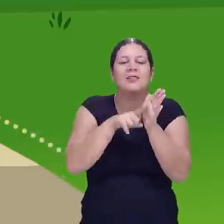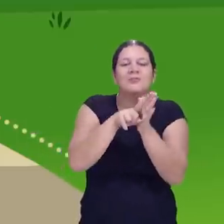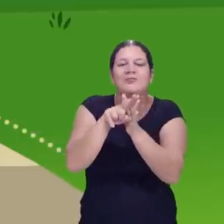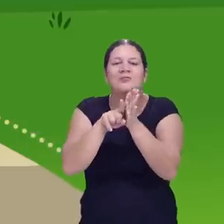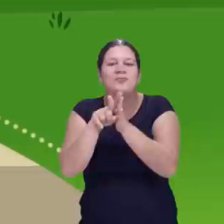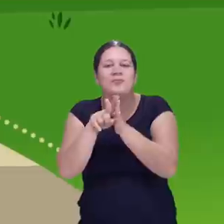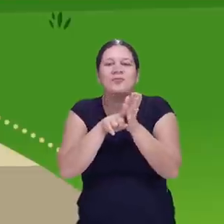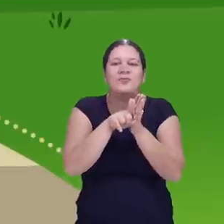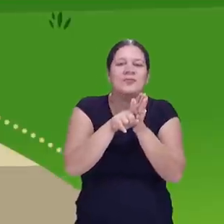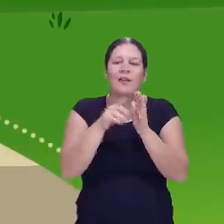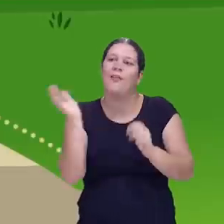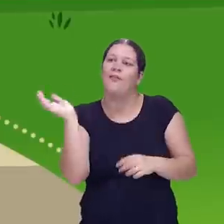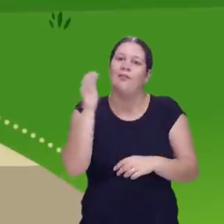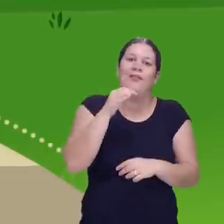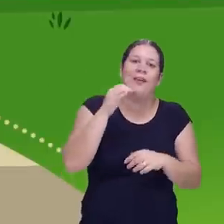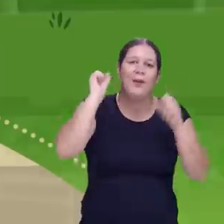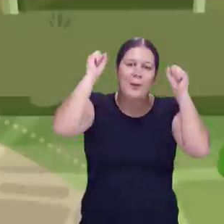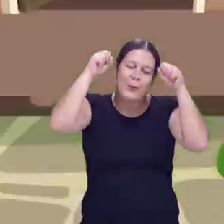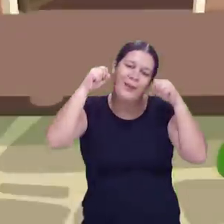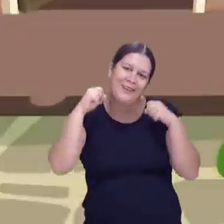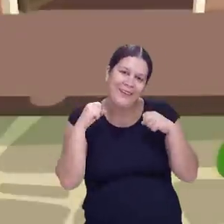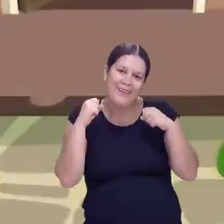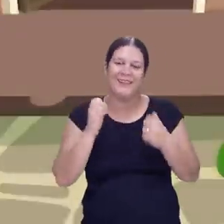quero examinar! Vem, Luna!